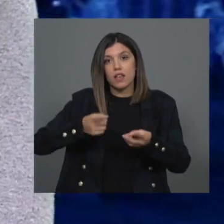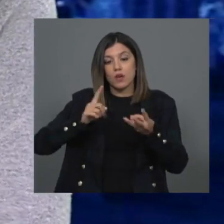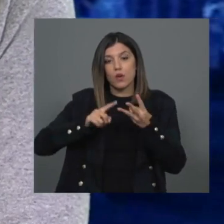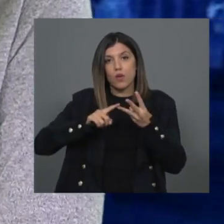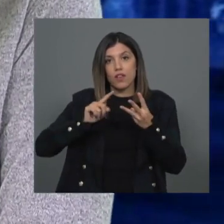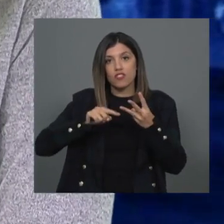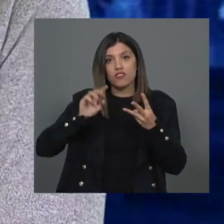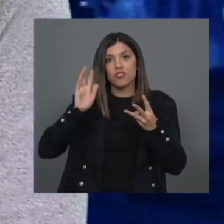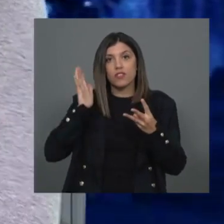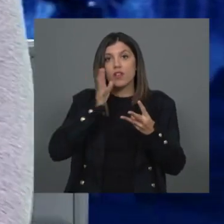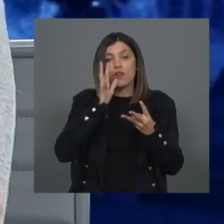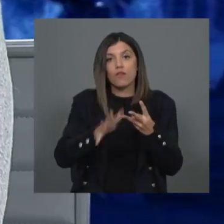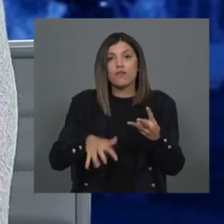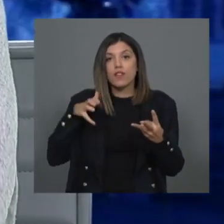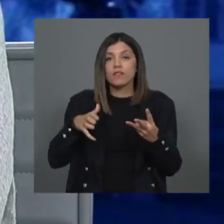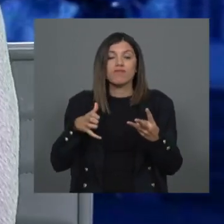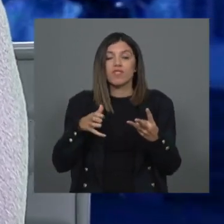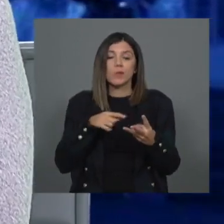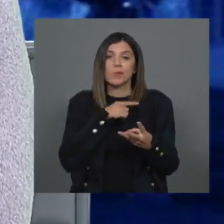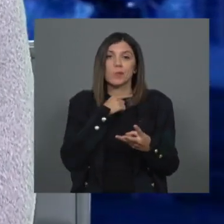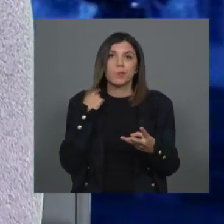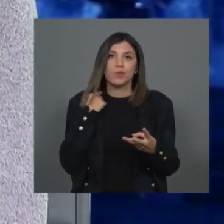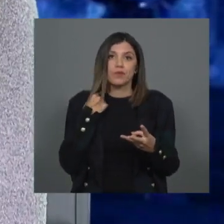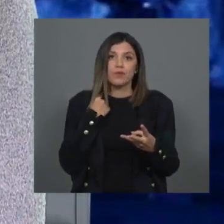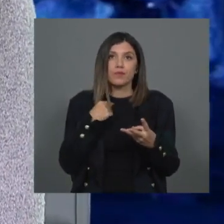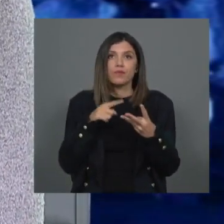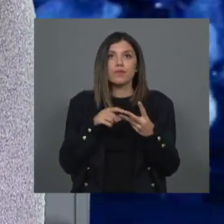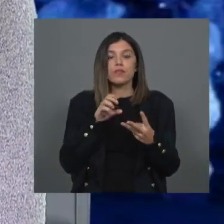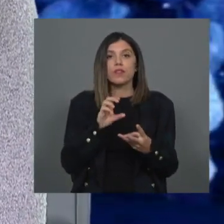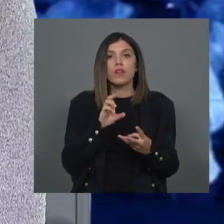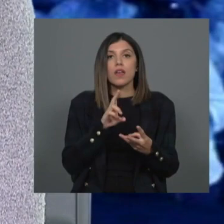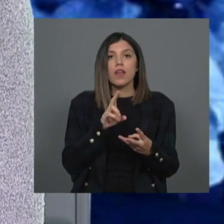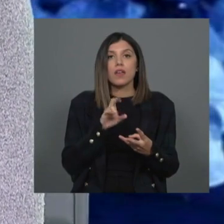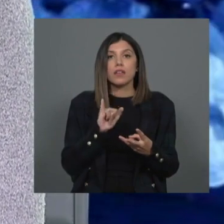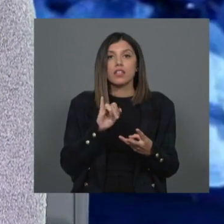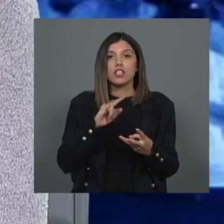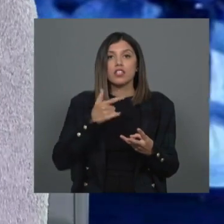não foi possível para a teóloga Cristina Hinogues Santos,